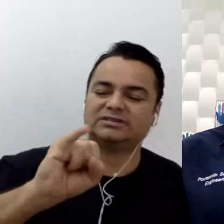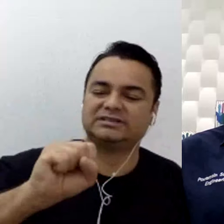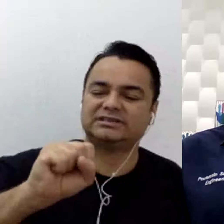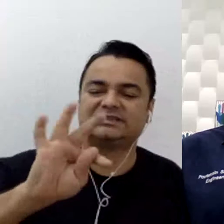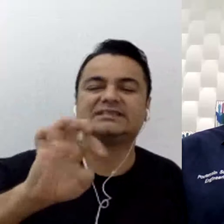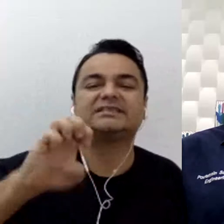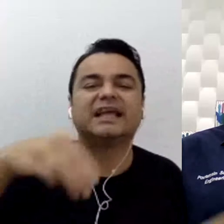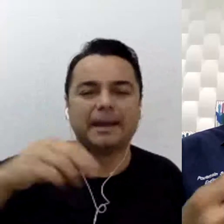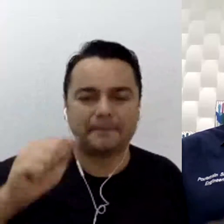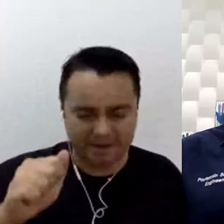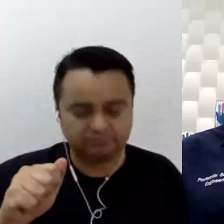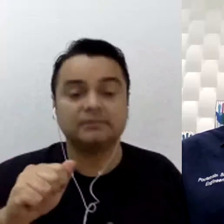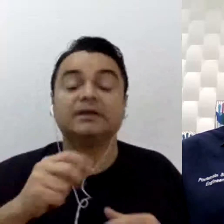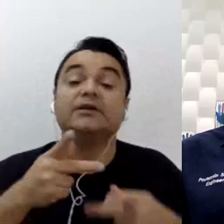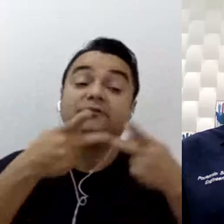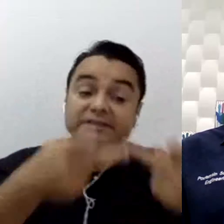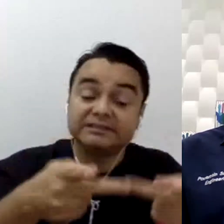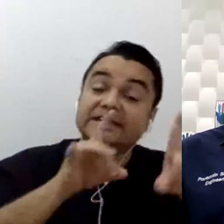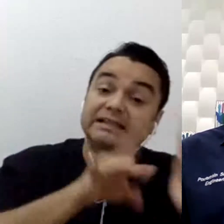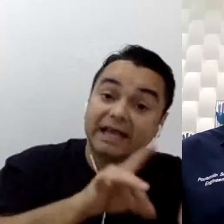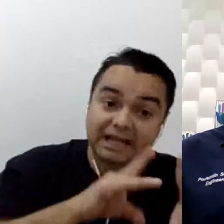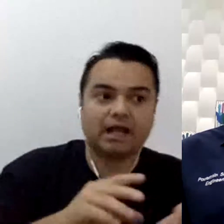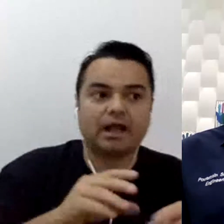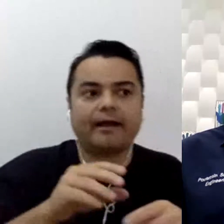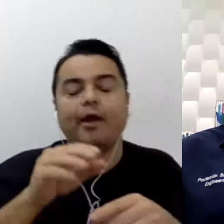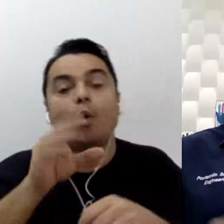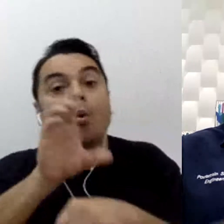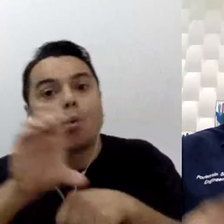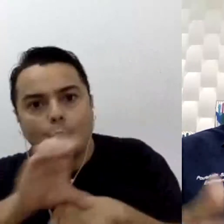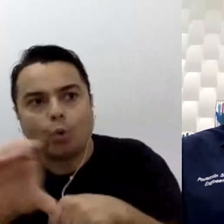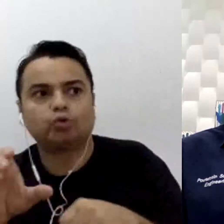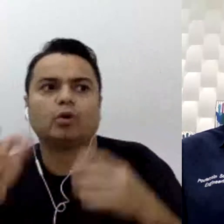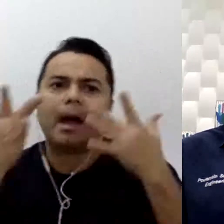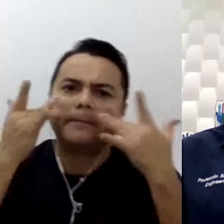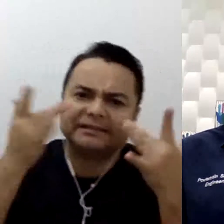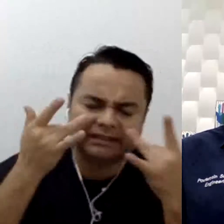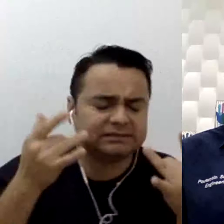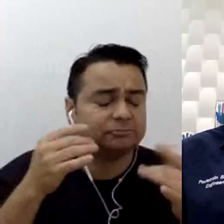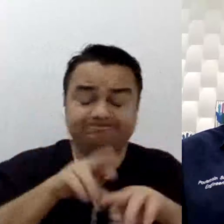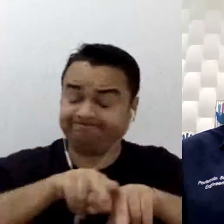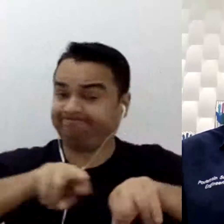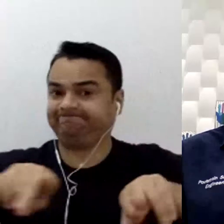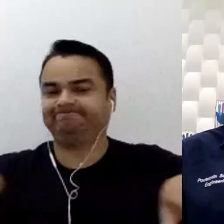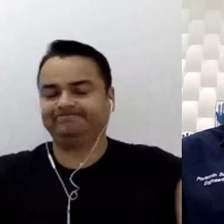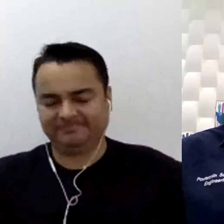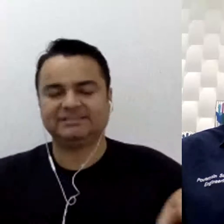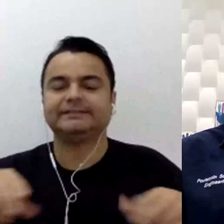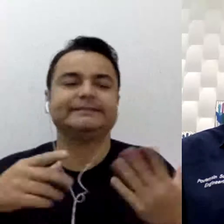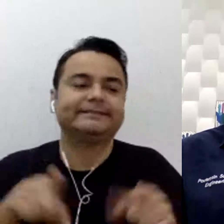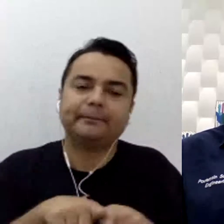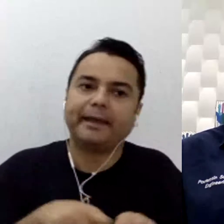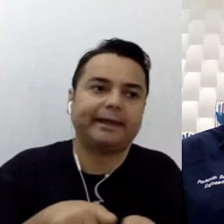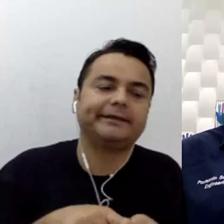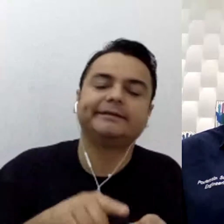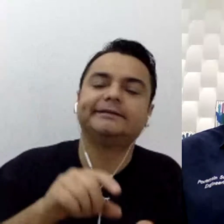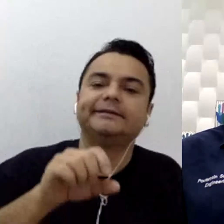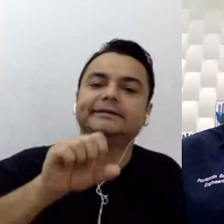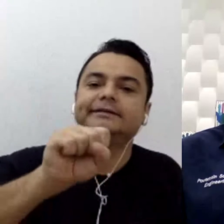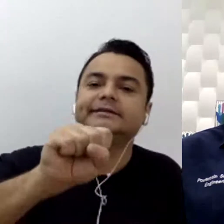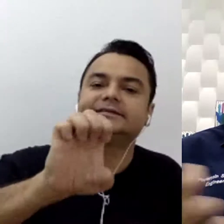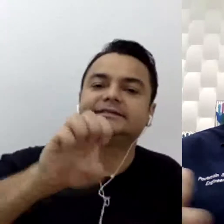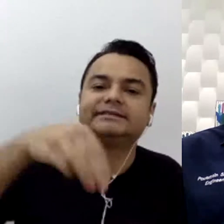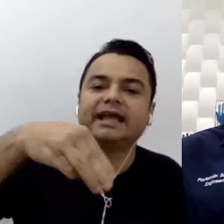técnicas, fazendo cursos, fazendo apresentações, participando de apresentações, de seminários, congressos,